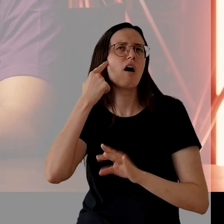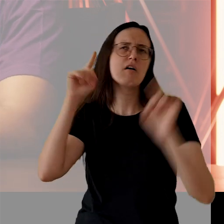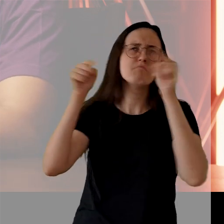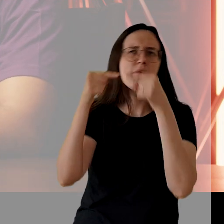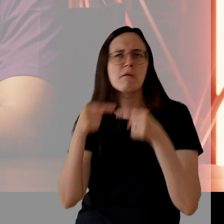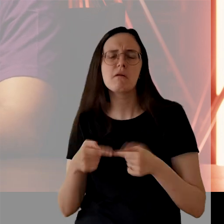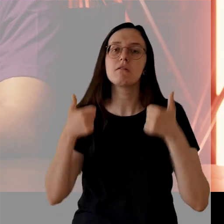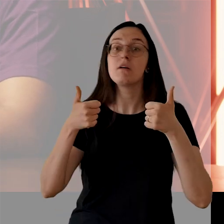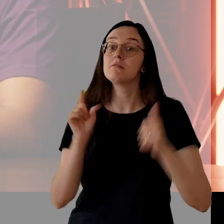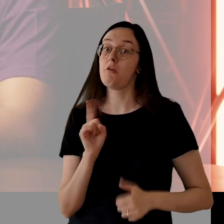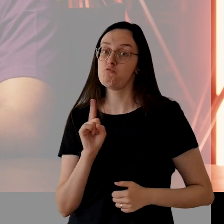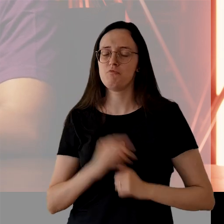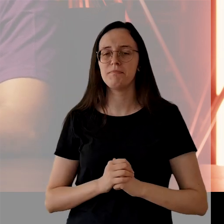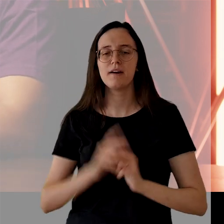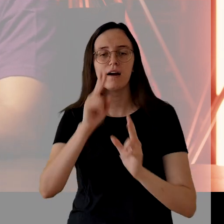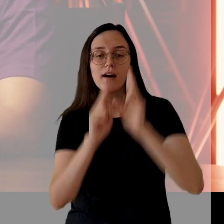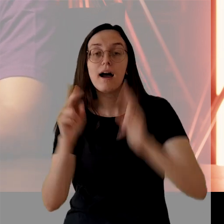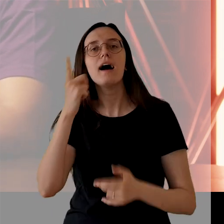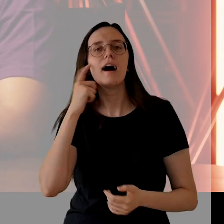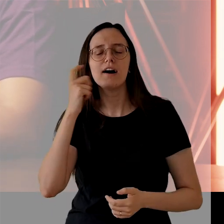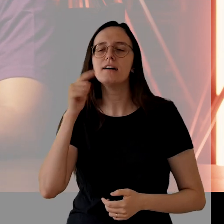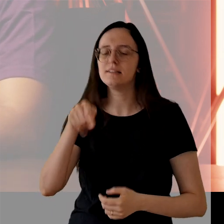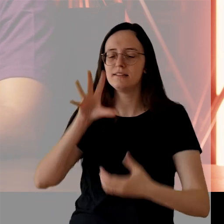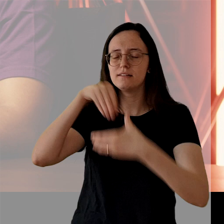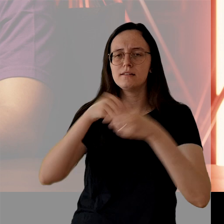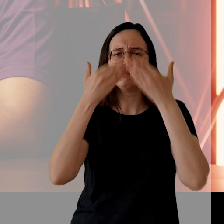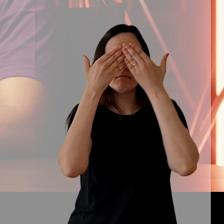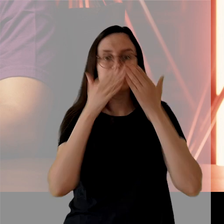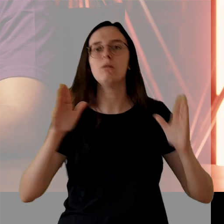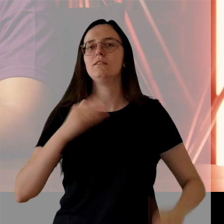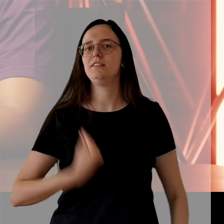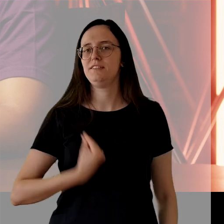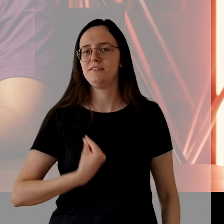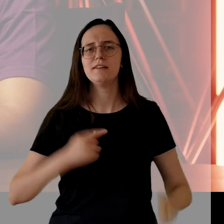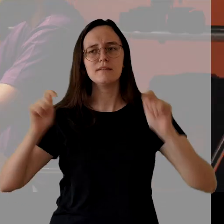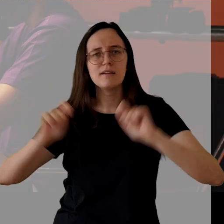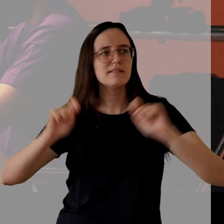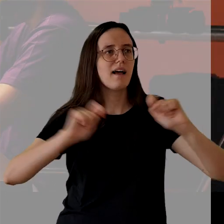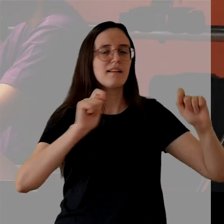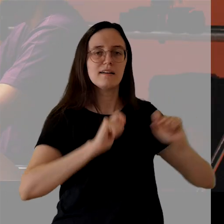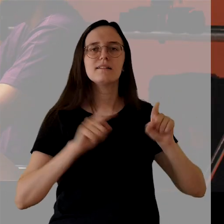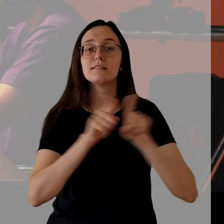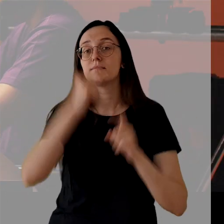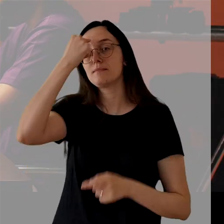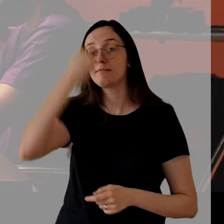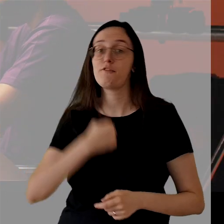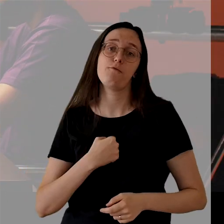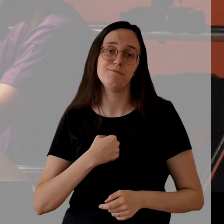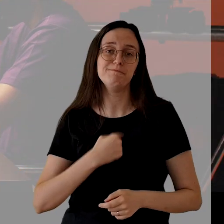não. Na parte de edição de áudio já abre um leque assim de possibilidades e perfil